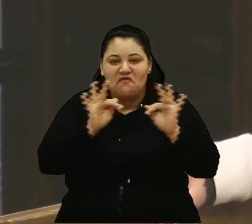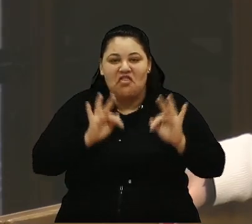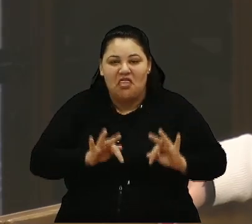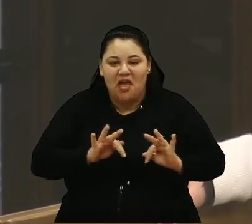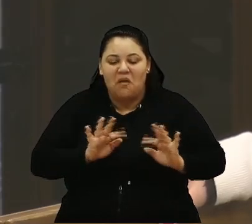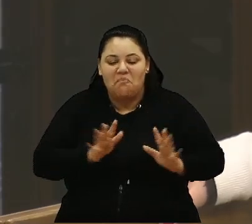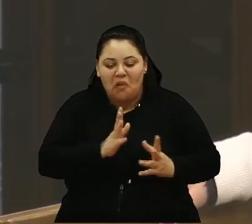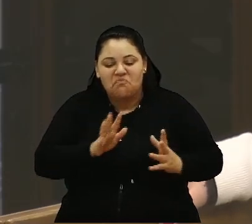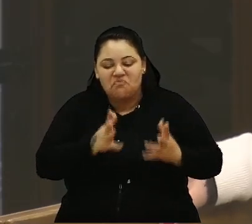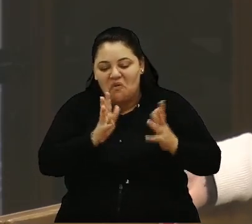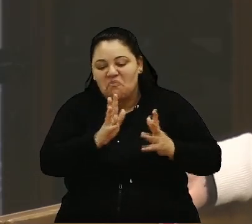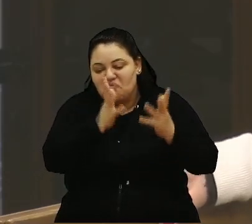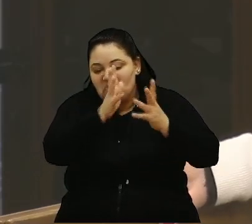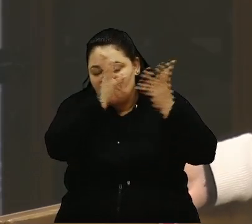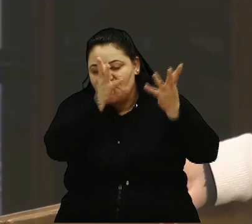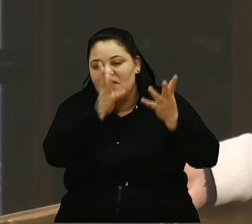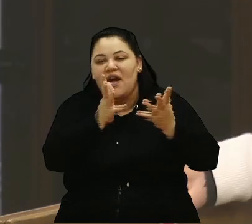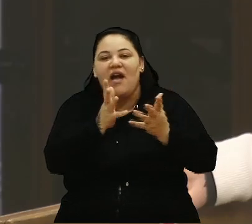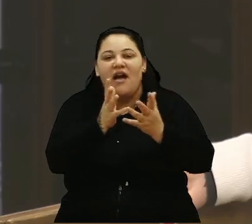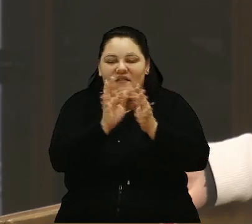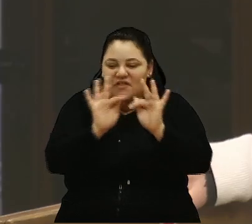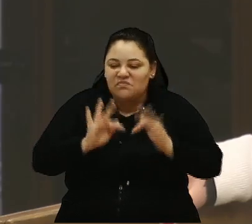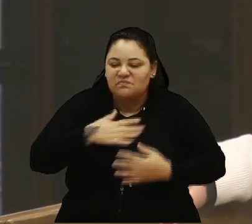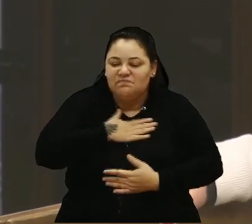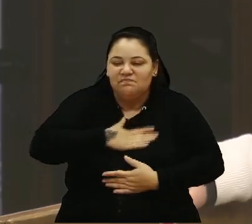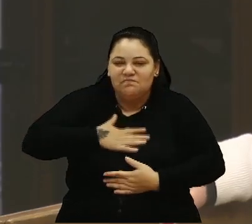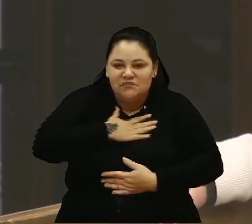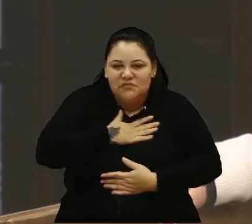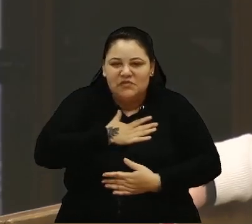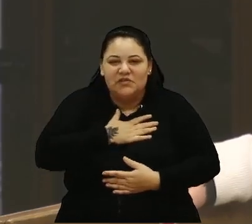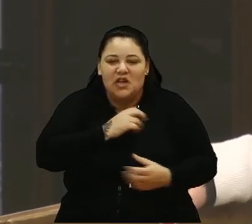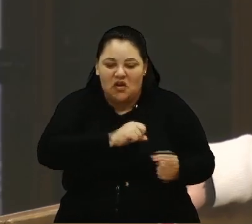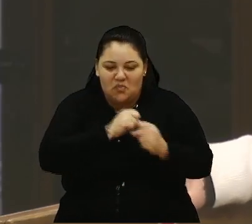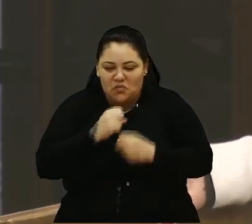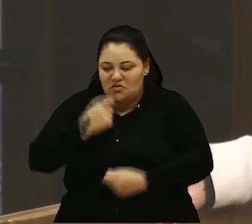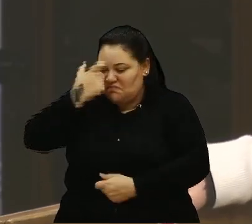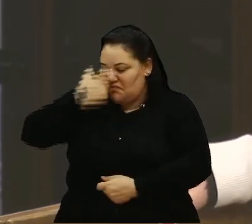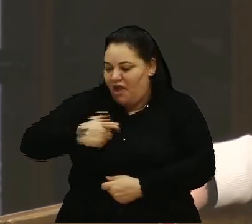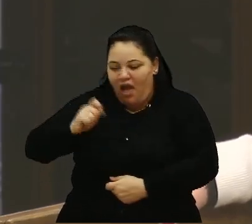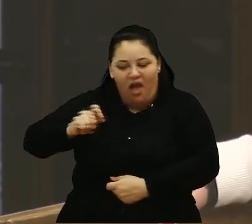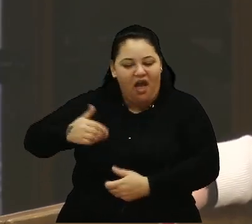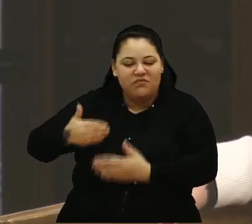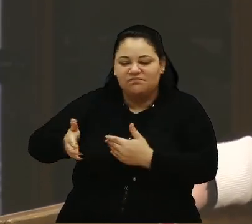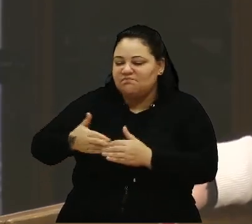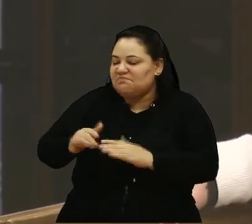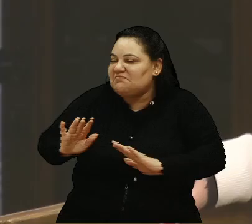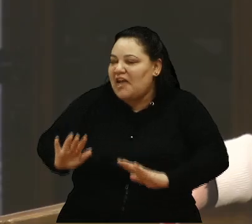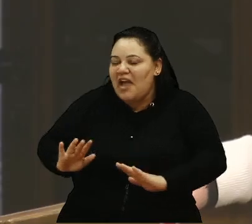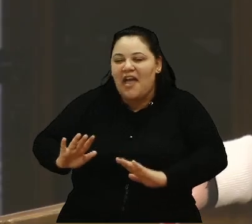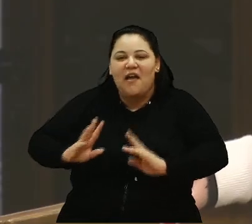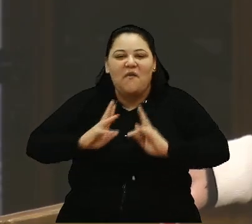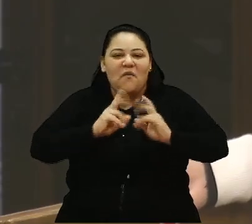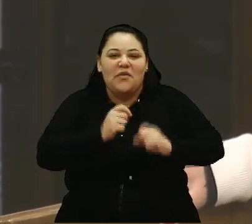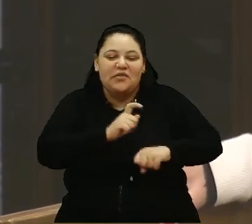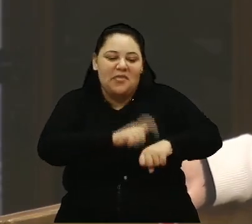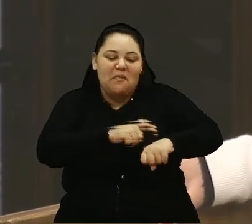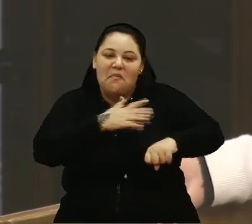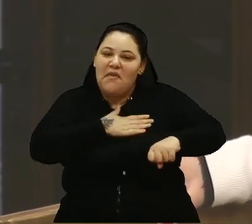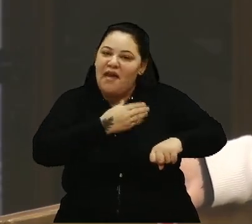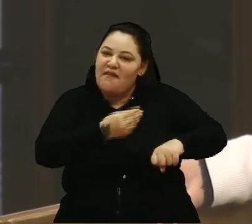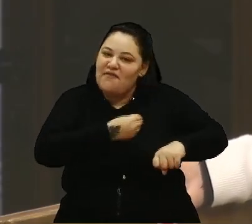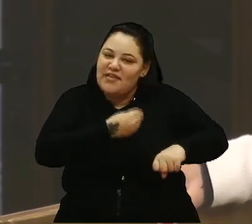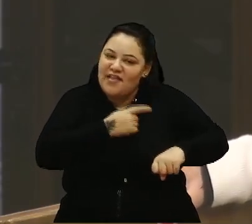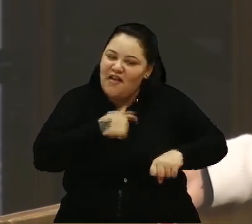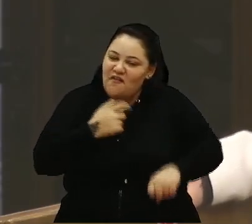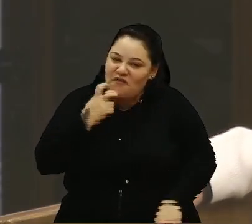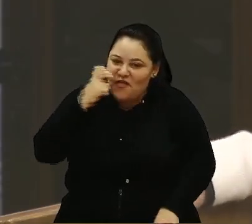pulsou alegria e que nos deu a sensação de podermos ser quem a gente quiser. Por quanto tempo na minha vida eu fiquei com vergonha